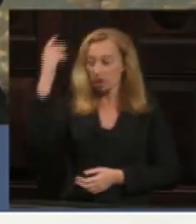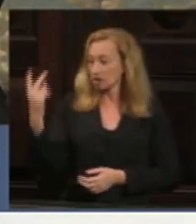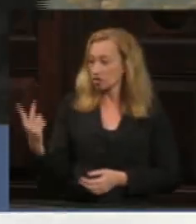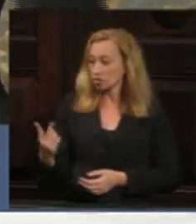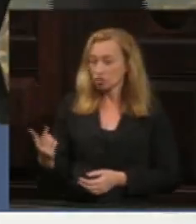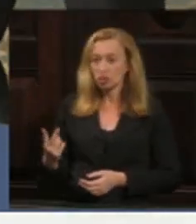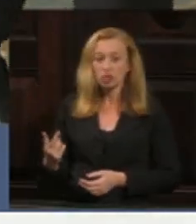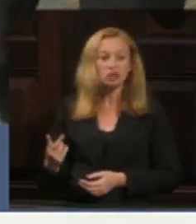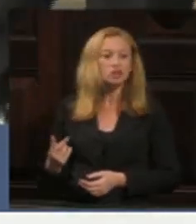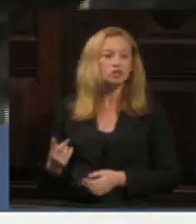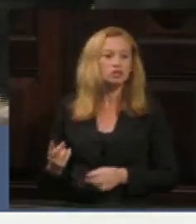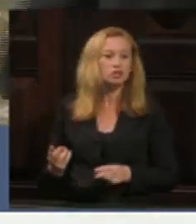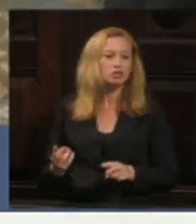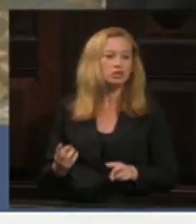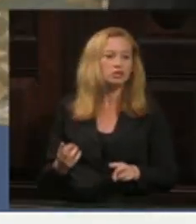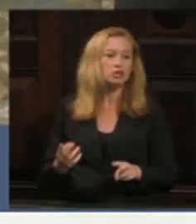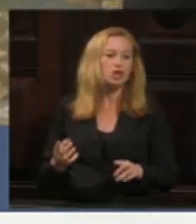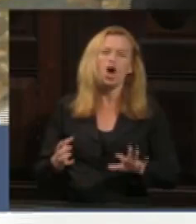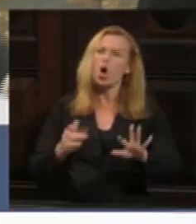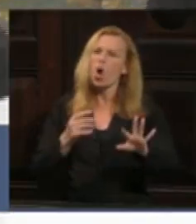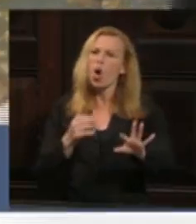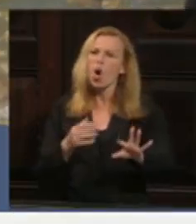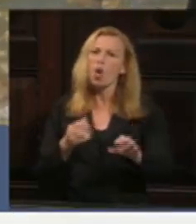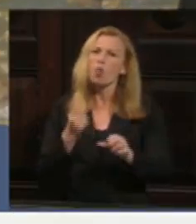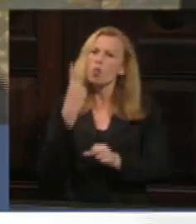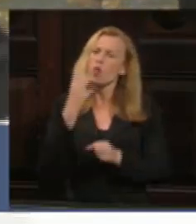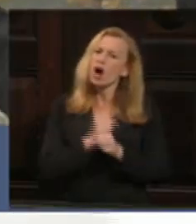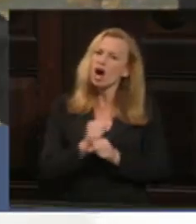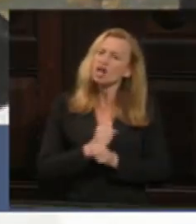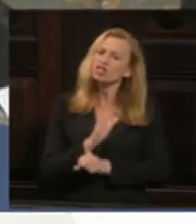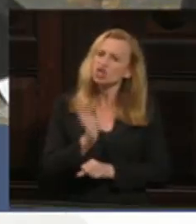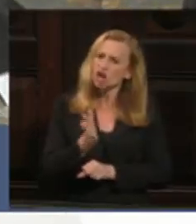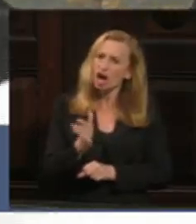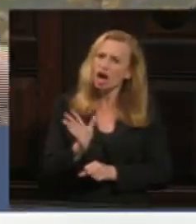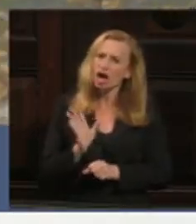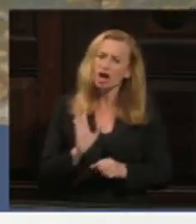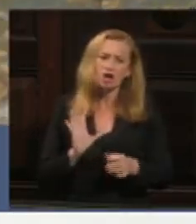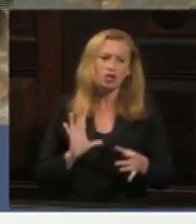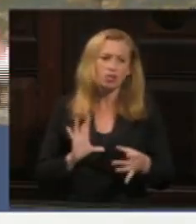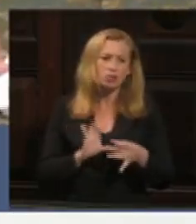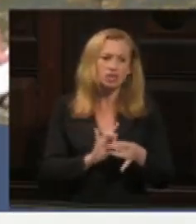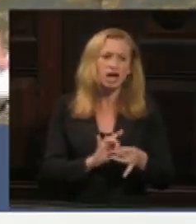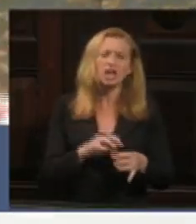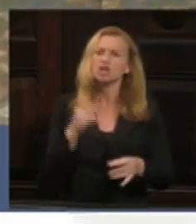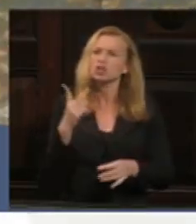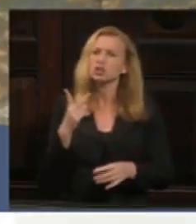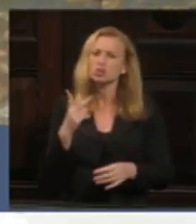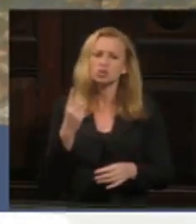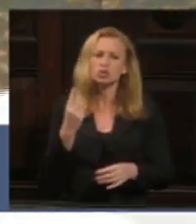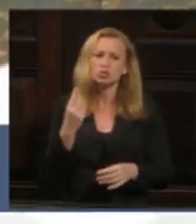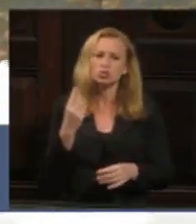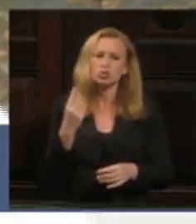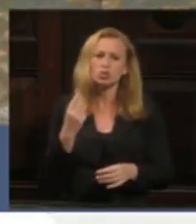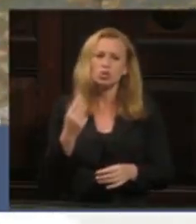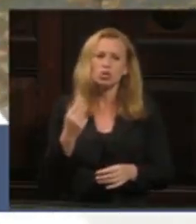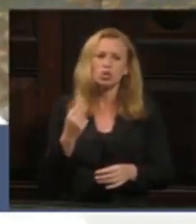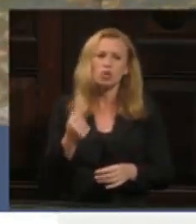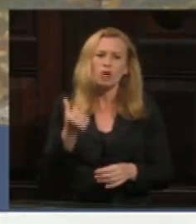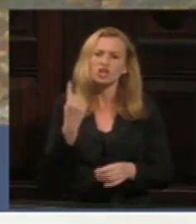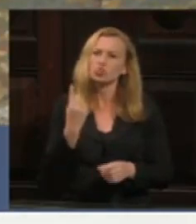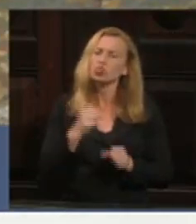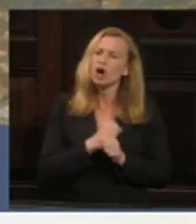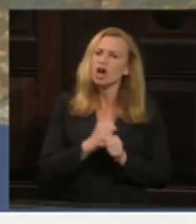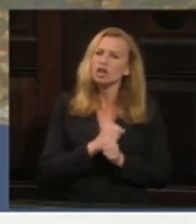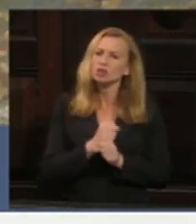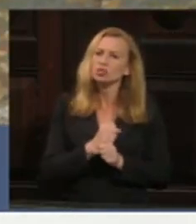ano, amanhã um ano, aí 2 dias antes, aí aparece como é que nós,